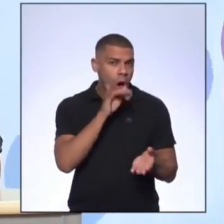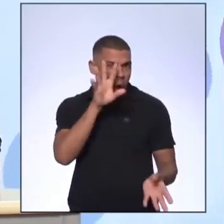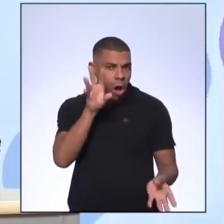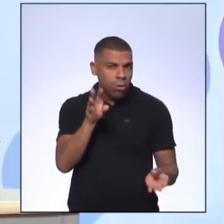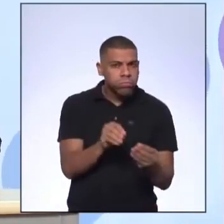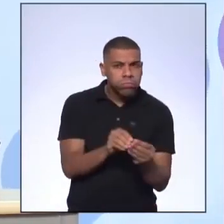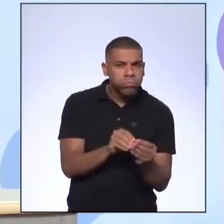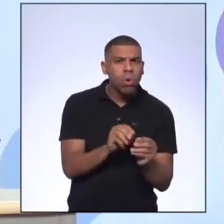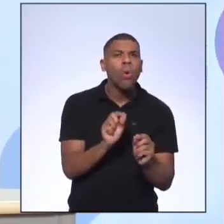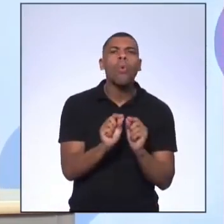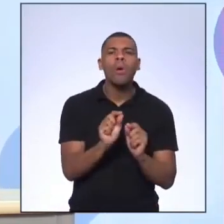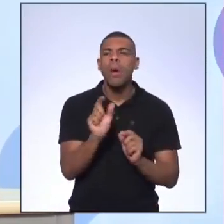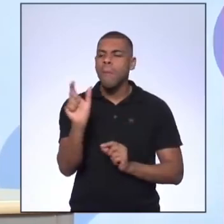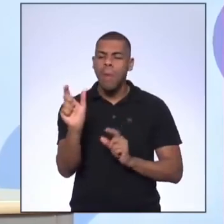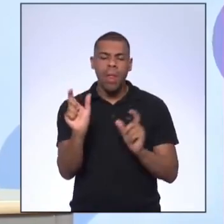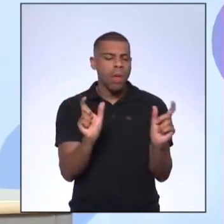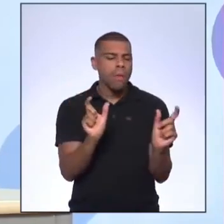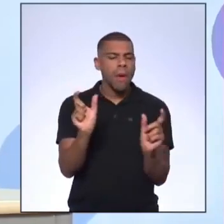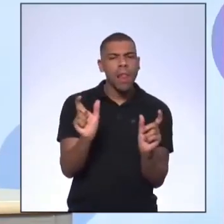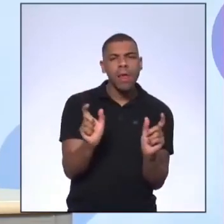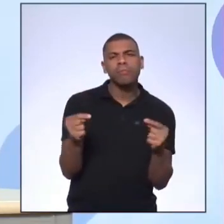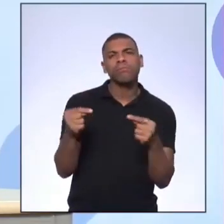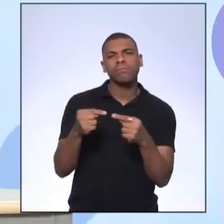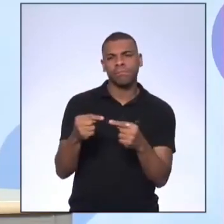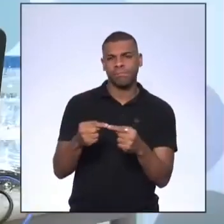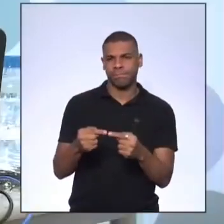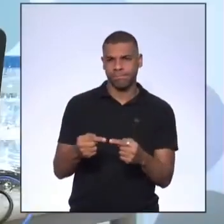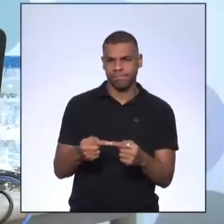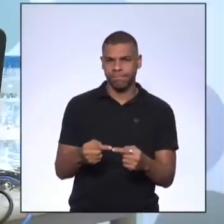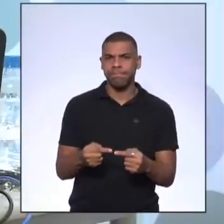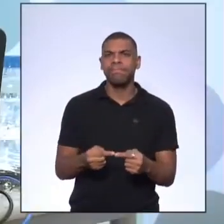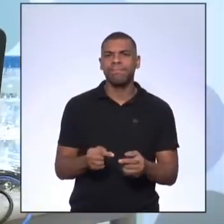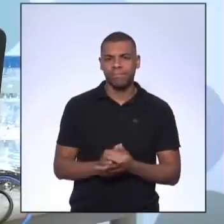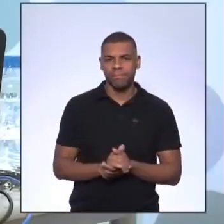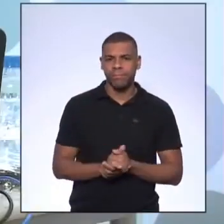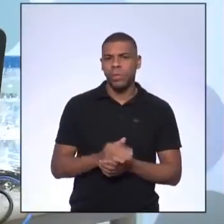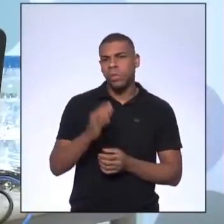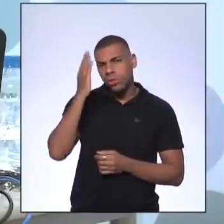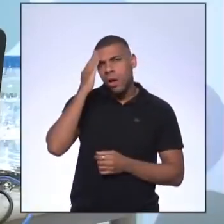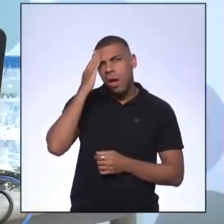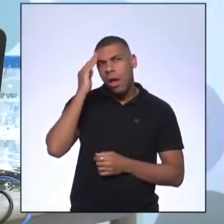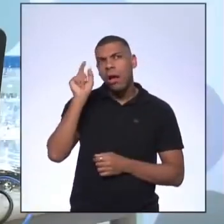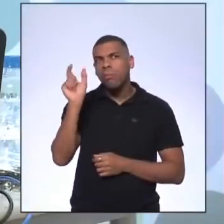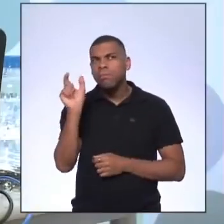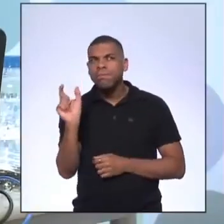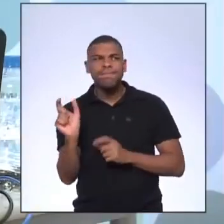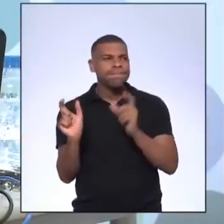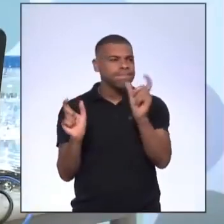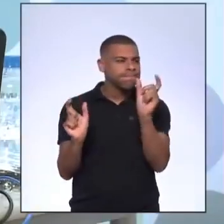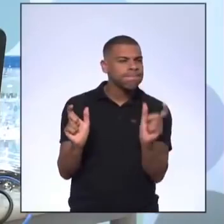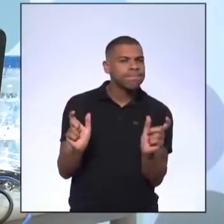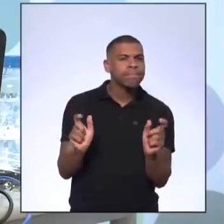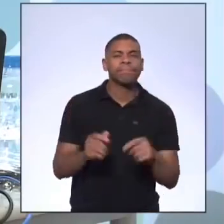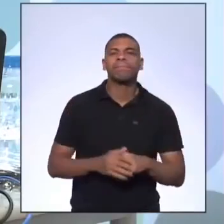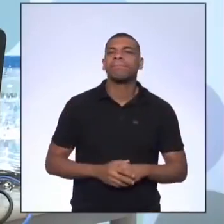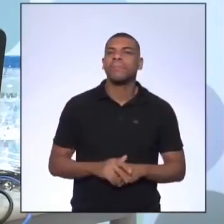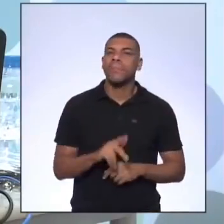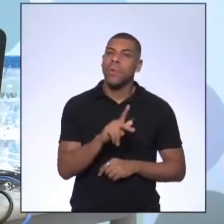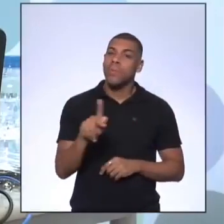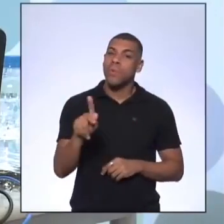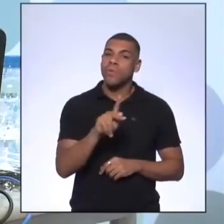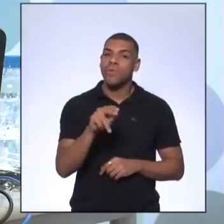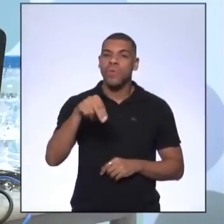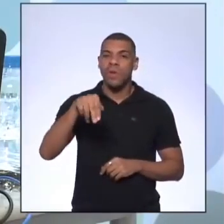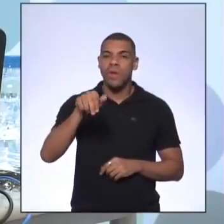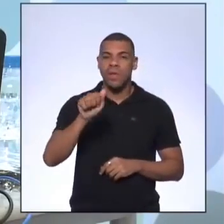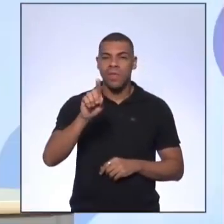as palavras-chave da tese. Sim, porque ele já tem lá as palavras, né? E ele já vai... Legal. Isso, professora Nádia